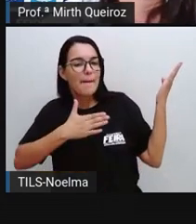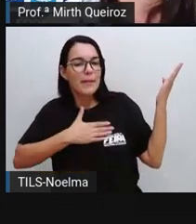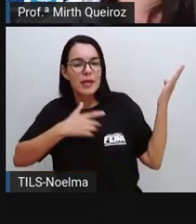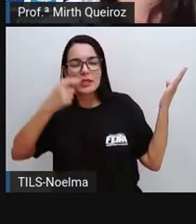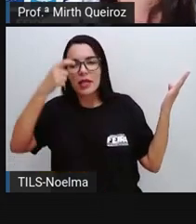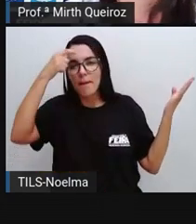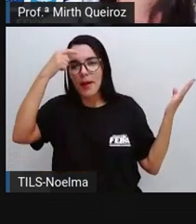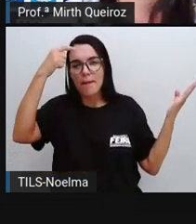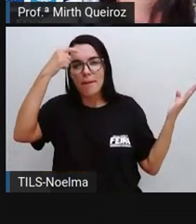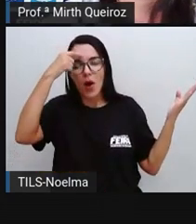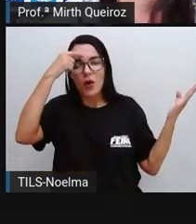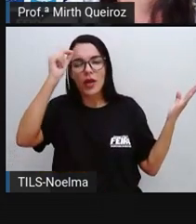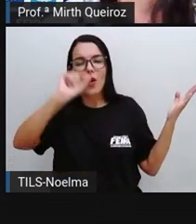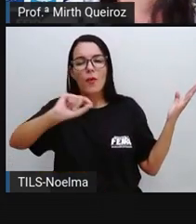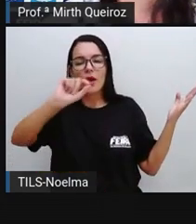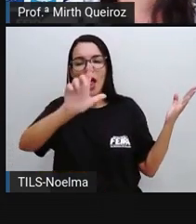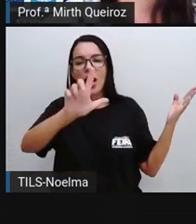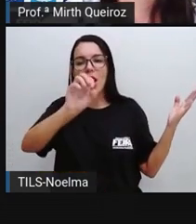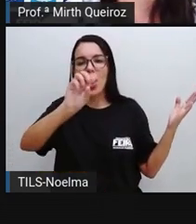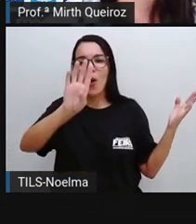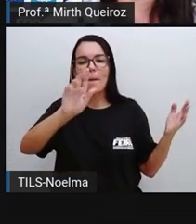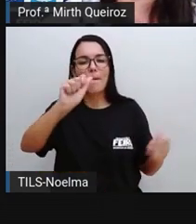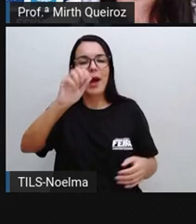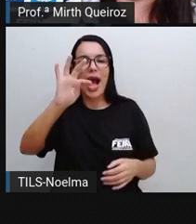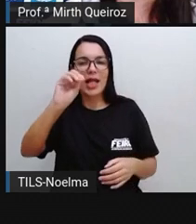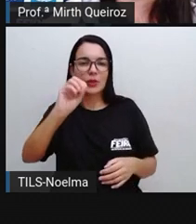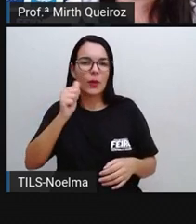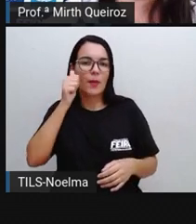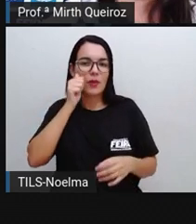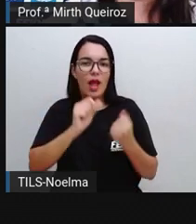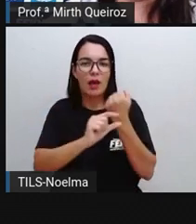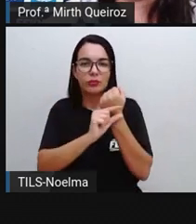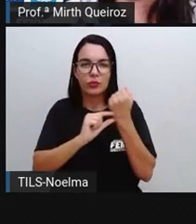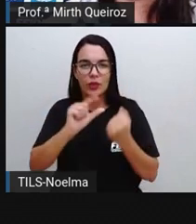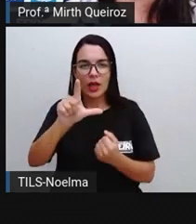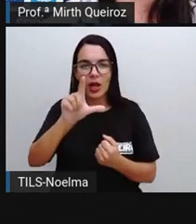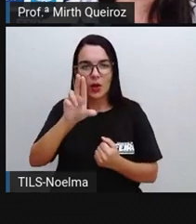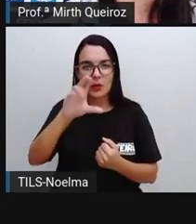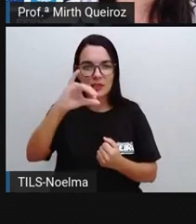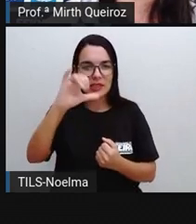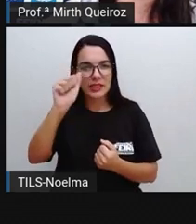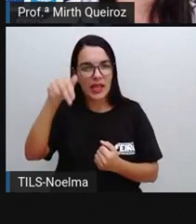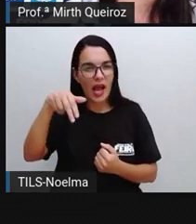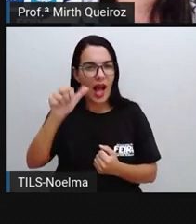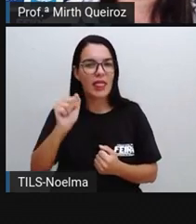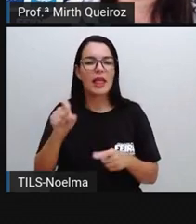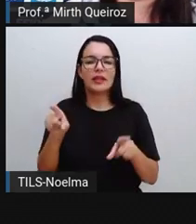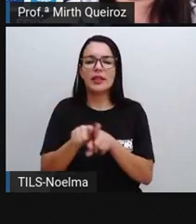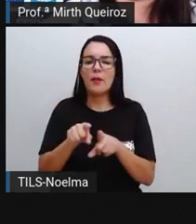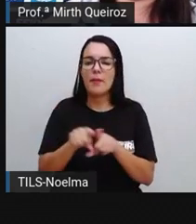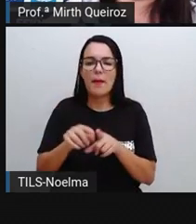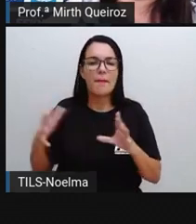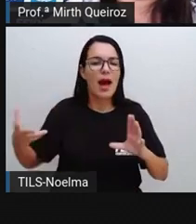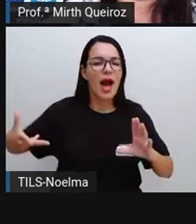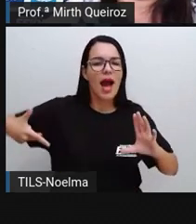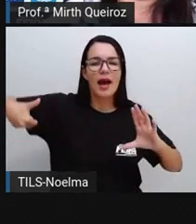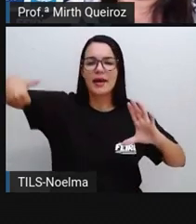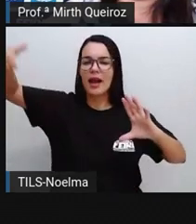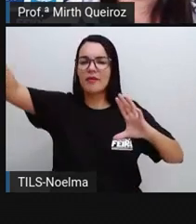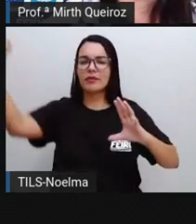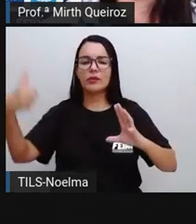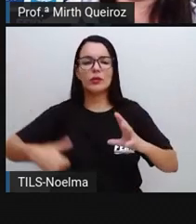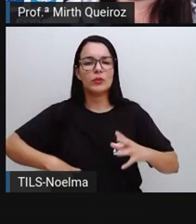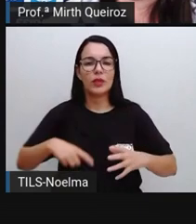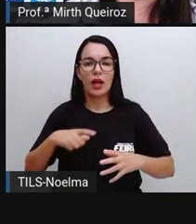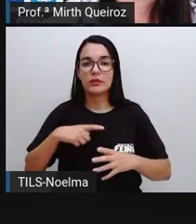Lobato, da autora aí Luciana Sandrone, certo? Maravilhoso esse livro também, vai ter aí